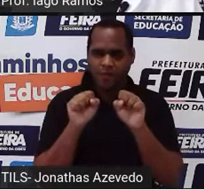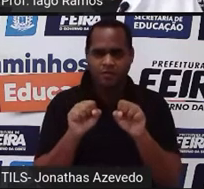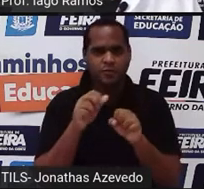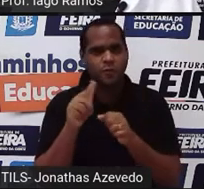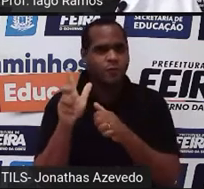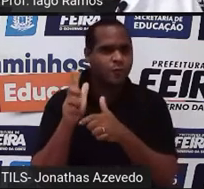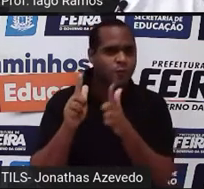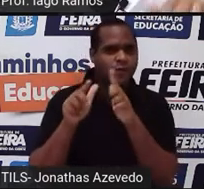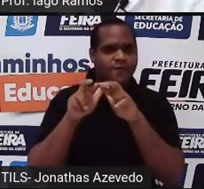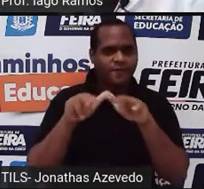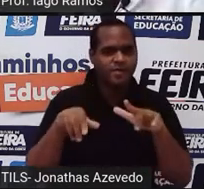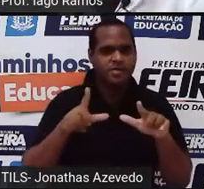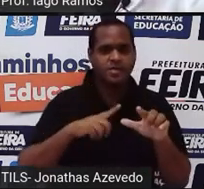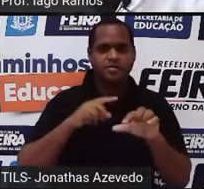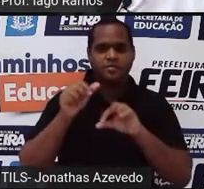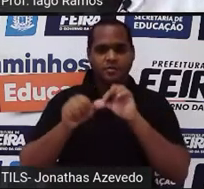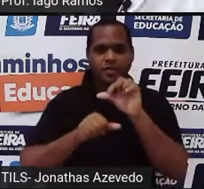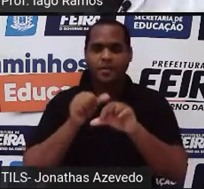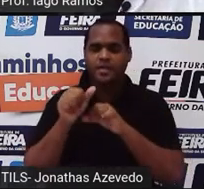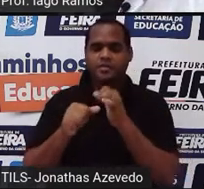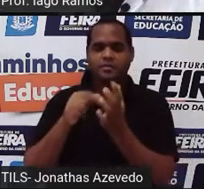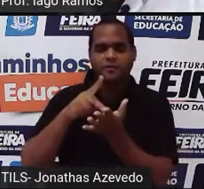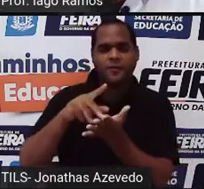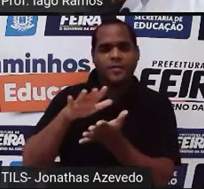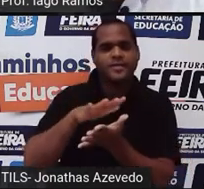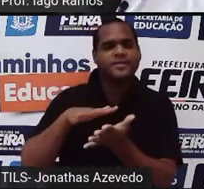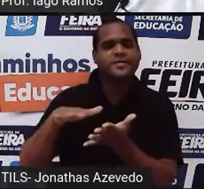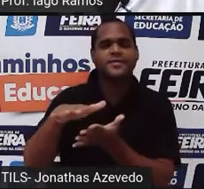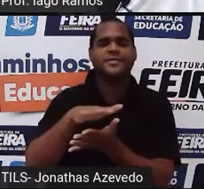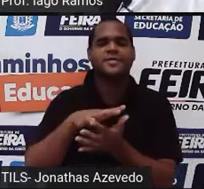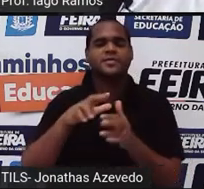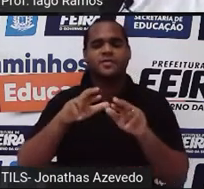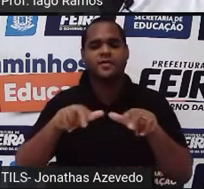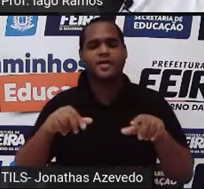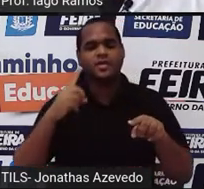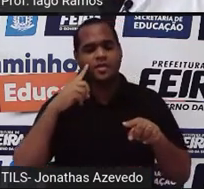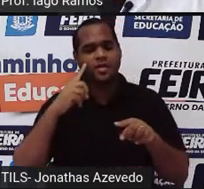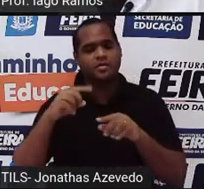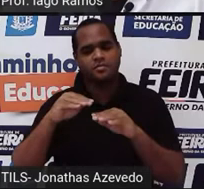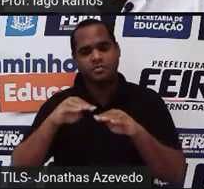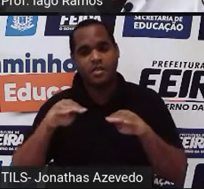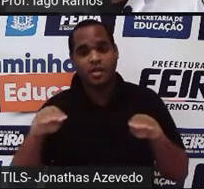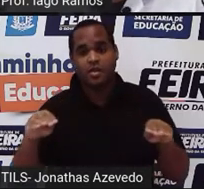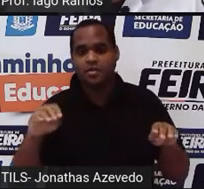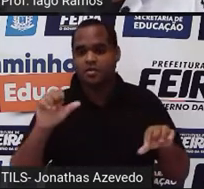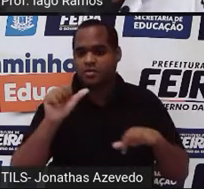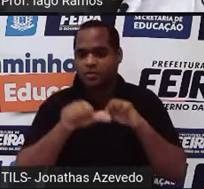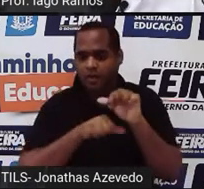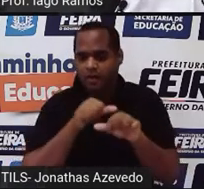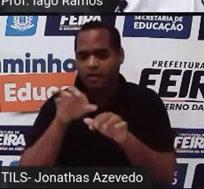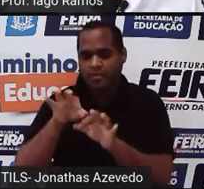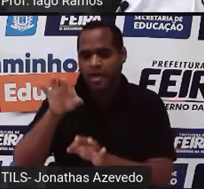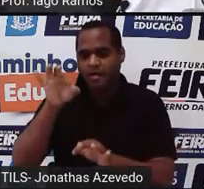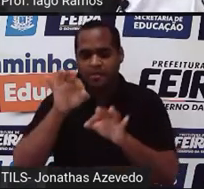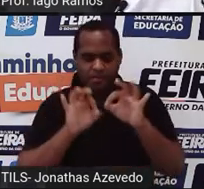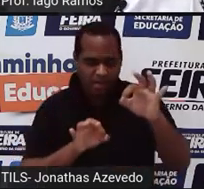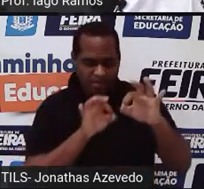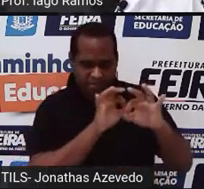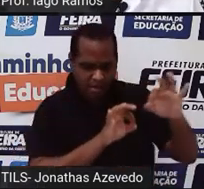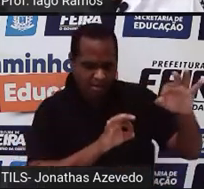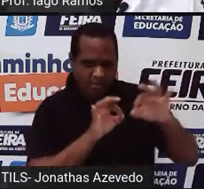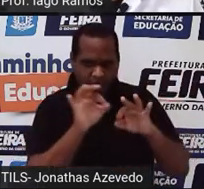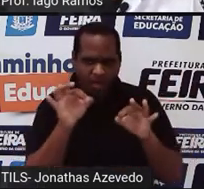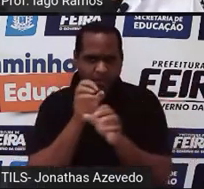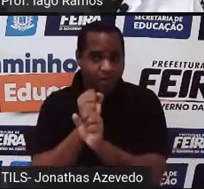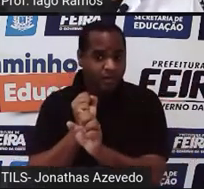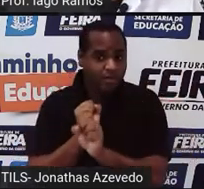podemos provocar outras transformações em figuras geométricas planas sem alterar